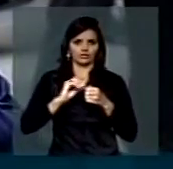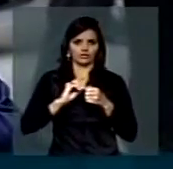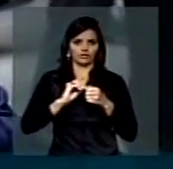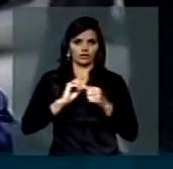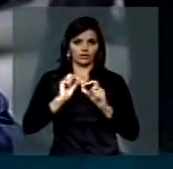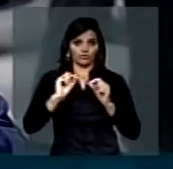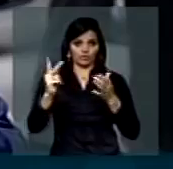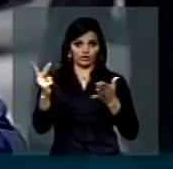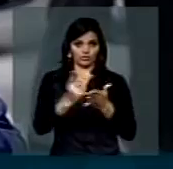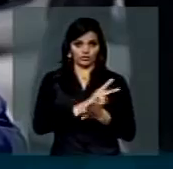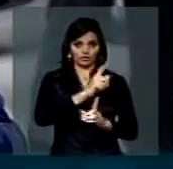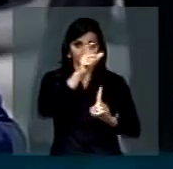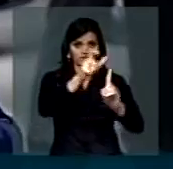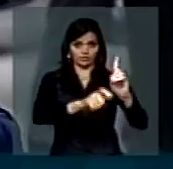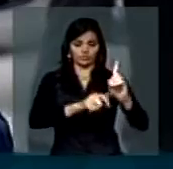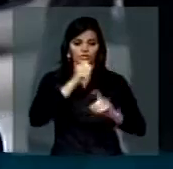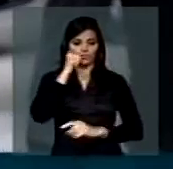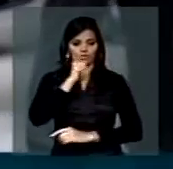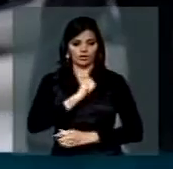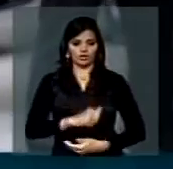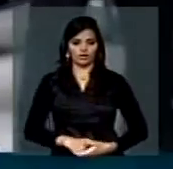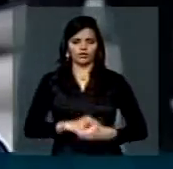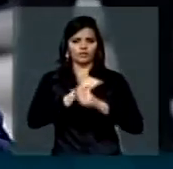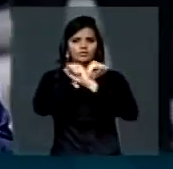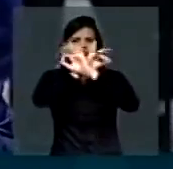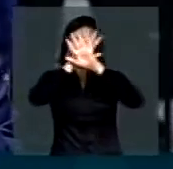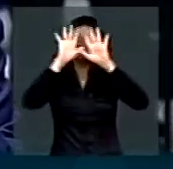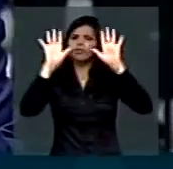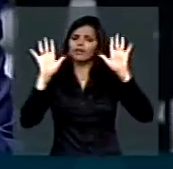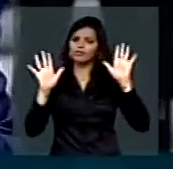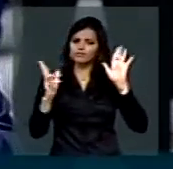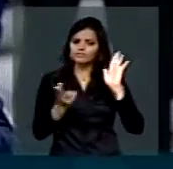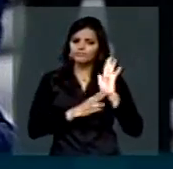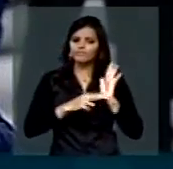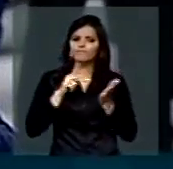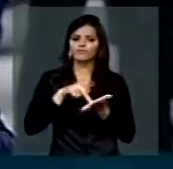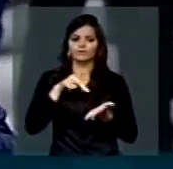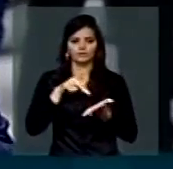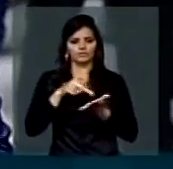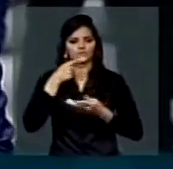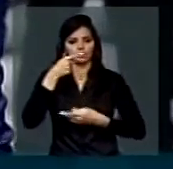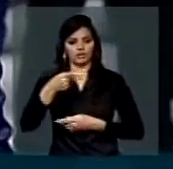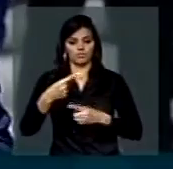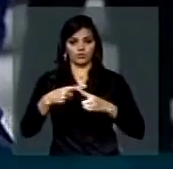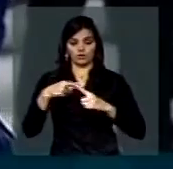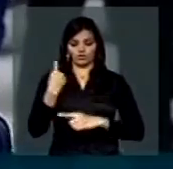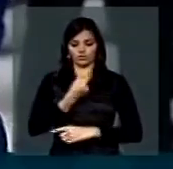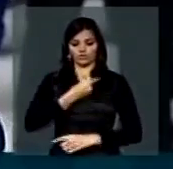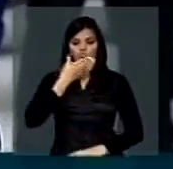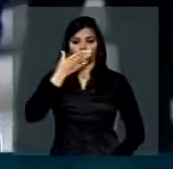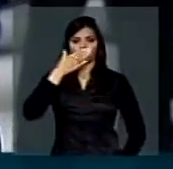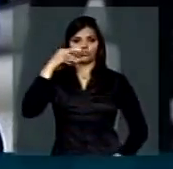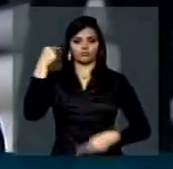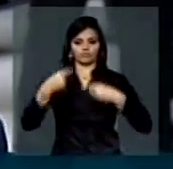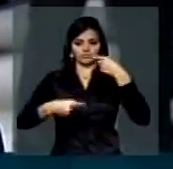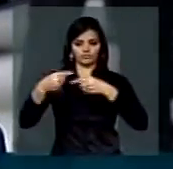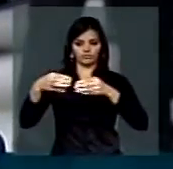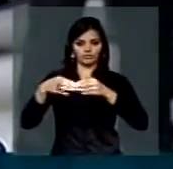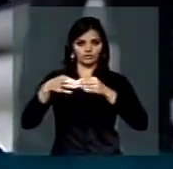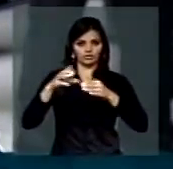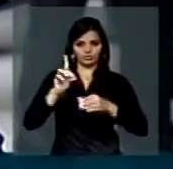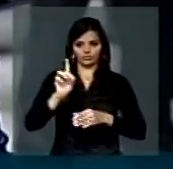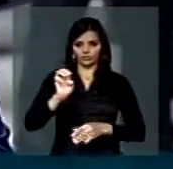nesse episódio com a maior transparência possível. Porque nós do DEM, eu acompanhei desde o primeiro